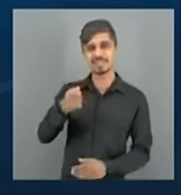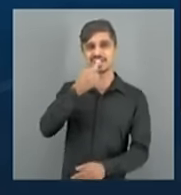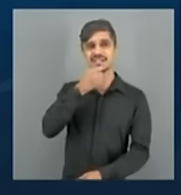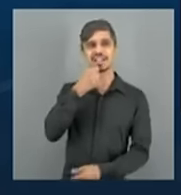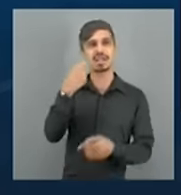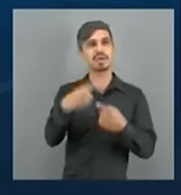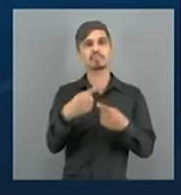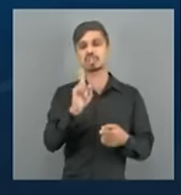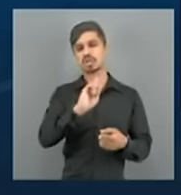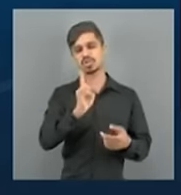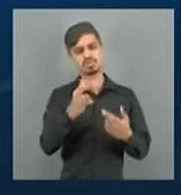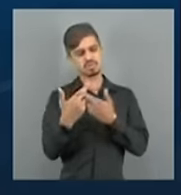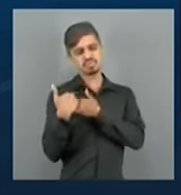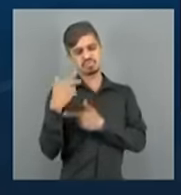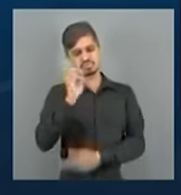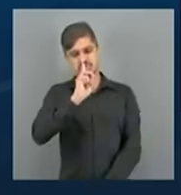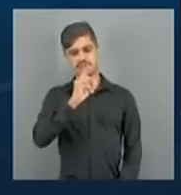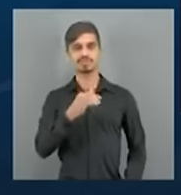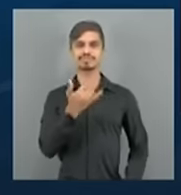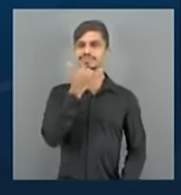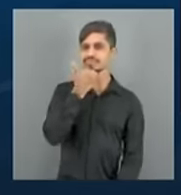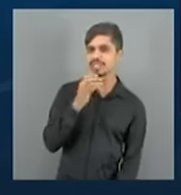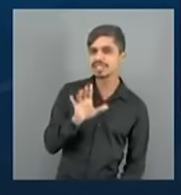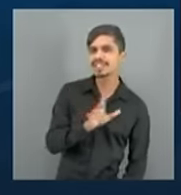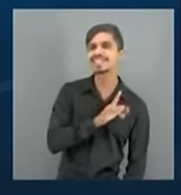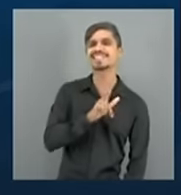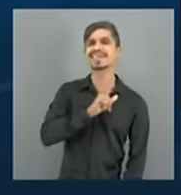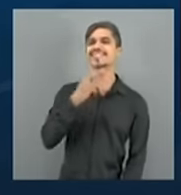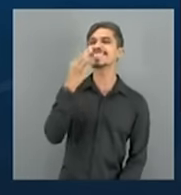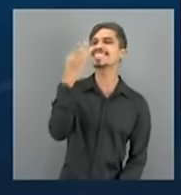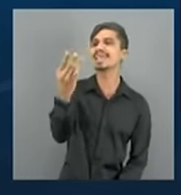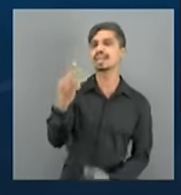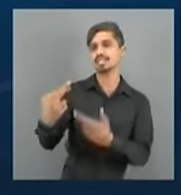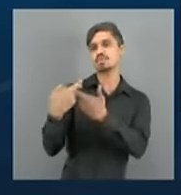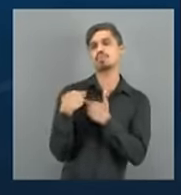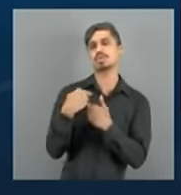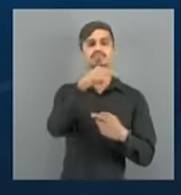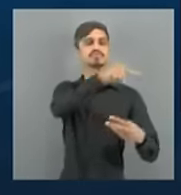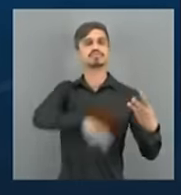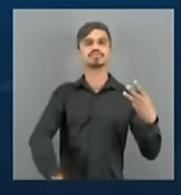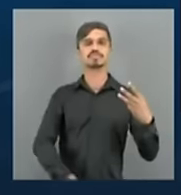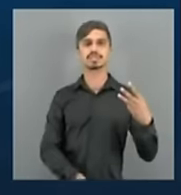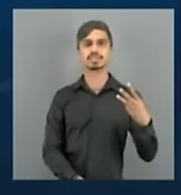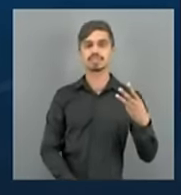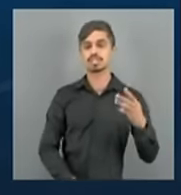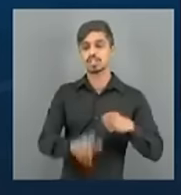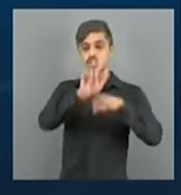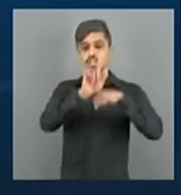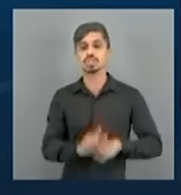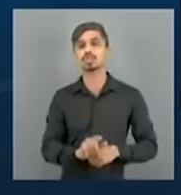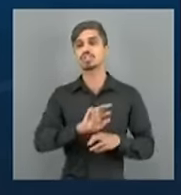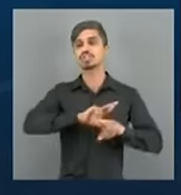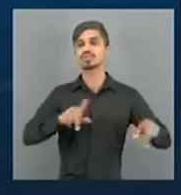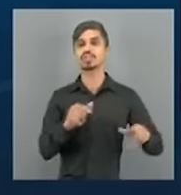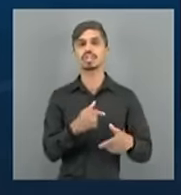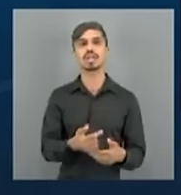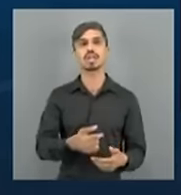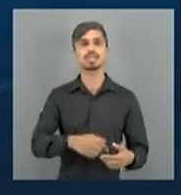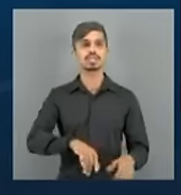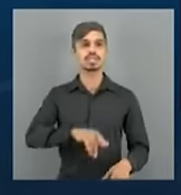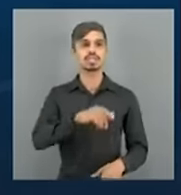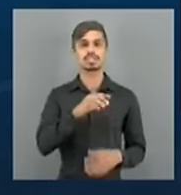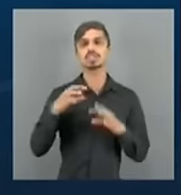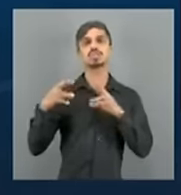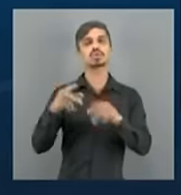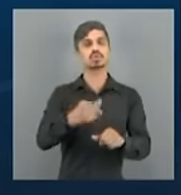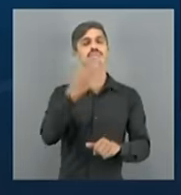não era responsável. Não. Teve três responsáveis nesse patrocinense, os três, você tem noção, três gestores diferentes. E o presidente tinha ciência dos